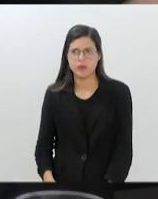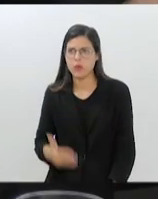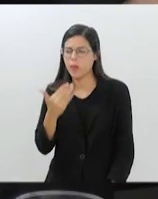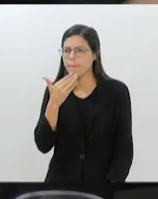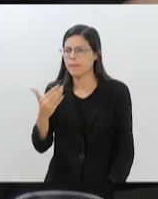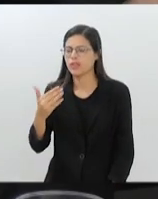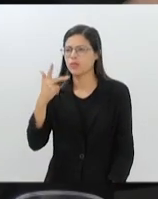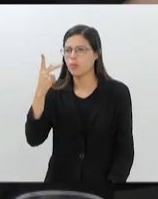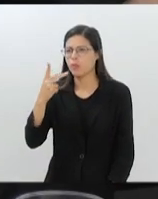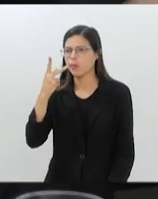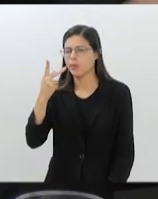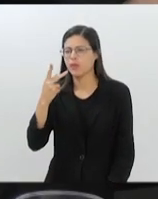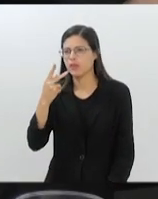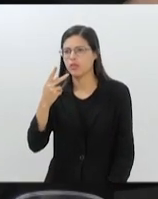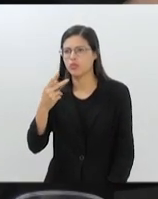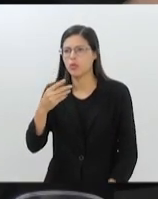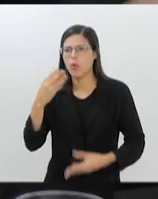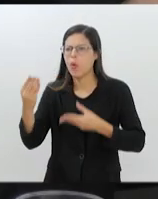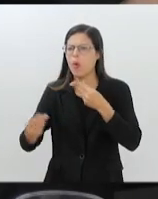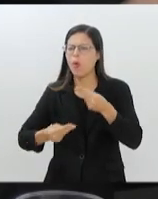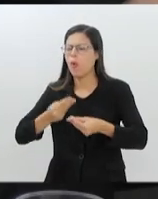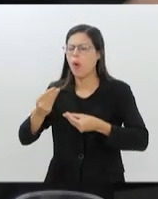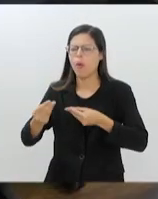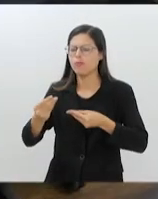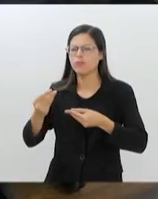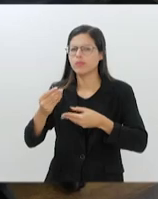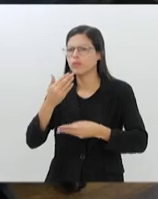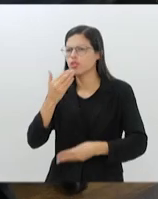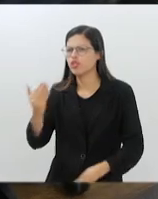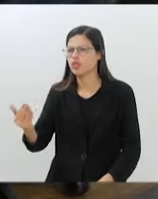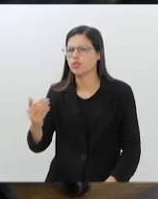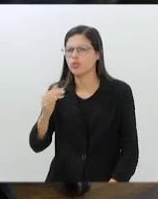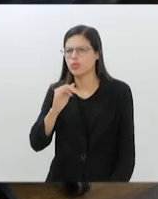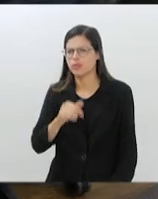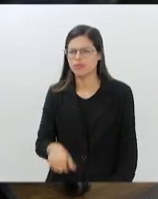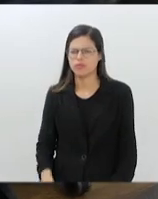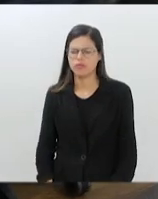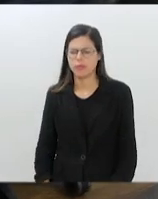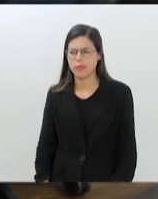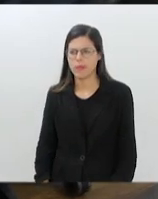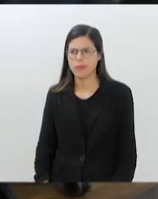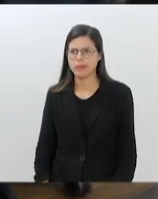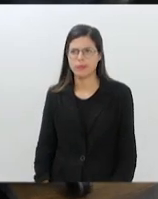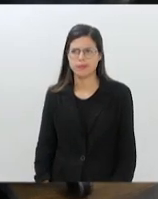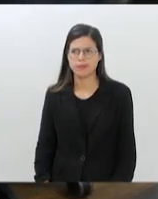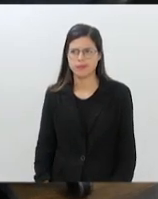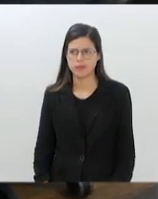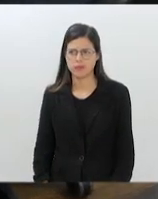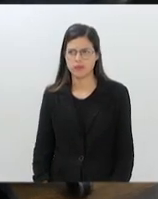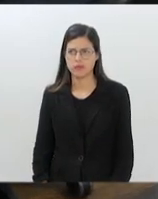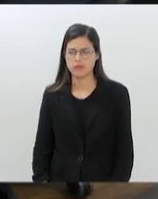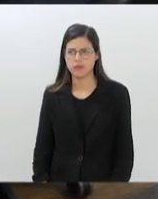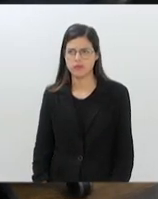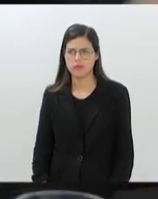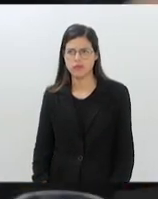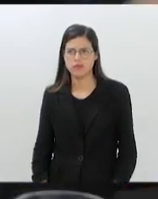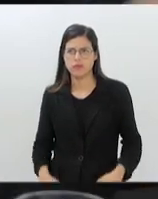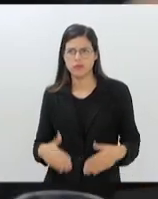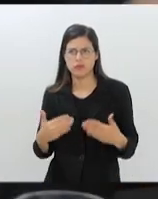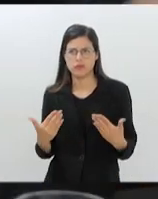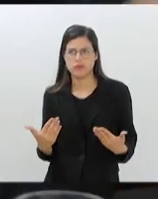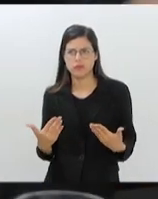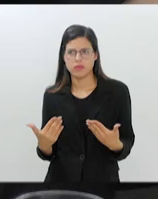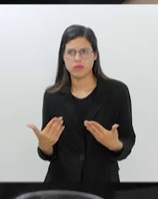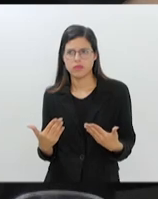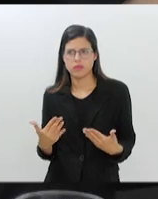não padoc não como chegou na ced esse pedido de Itaguaí chegou através eh